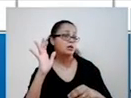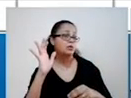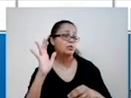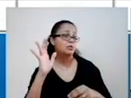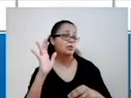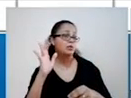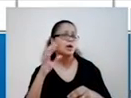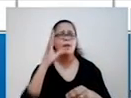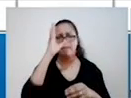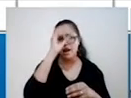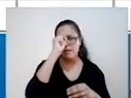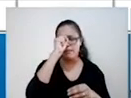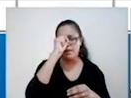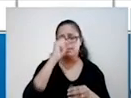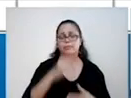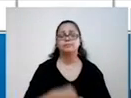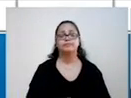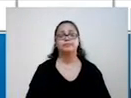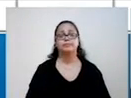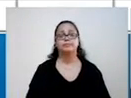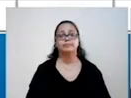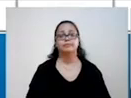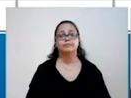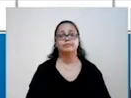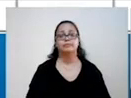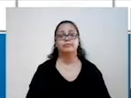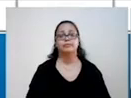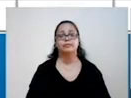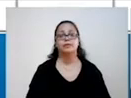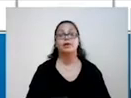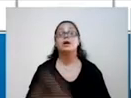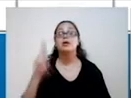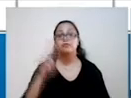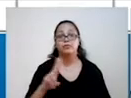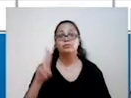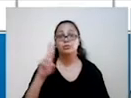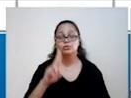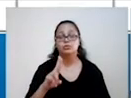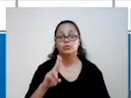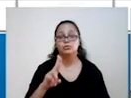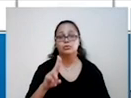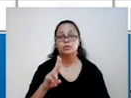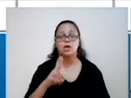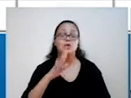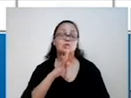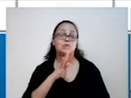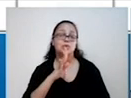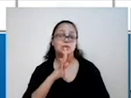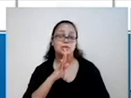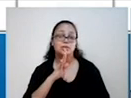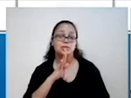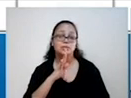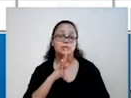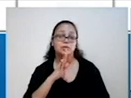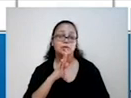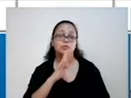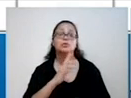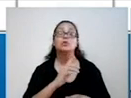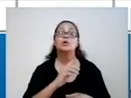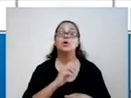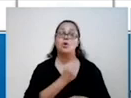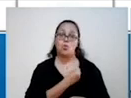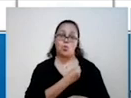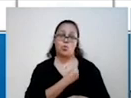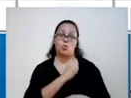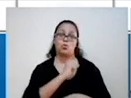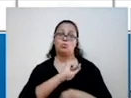o que aprendemos até agora. Então, aqui nós vamos utilizar alguns conhecimentos, como o número atômico é igual ao número